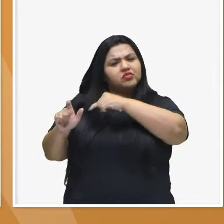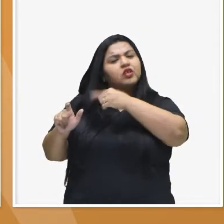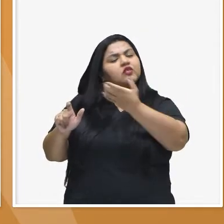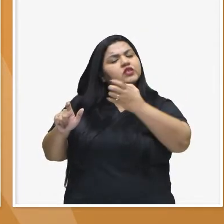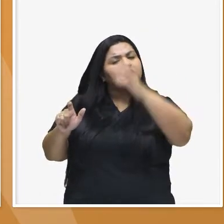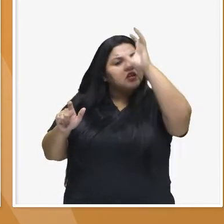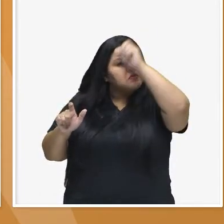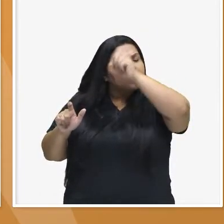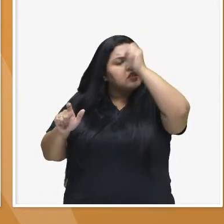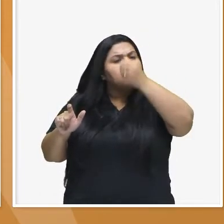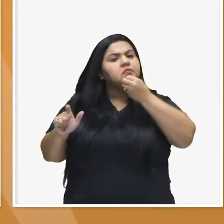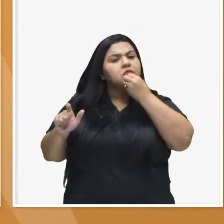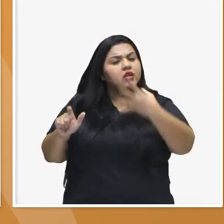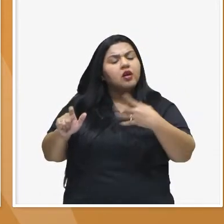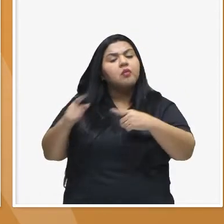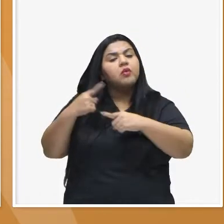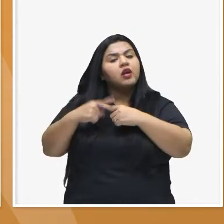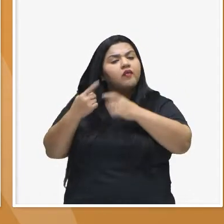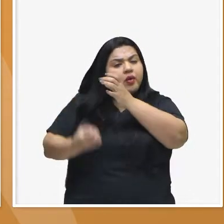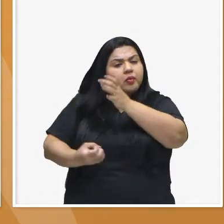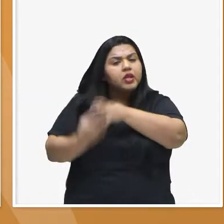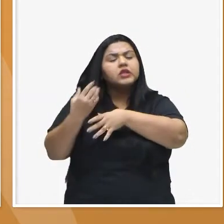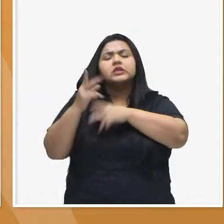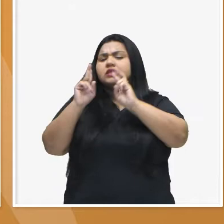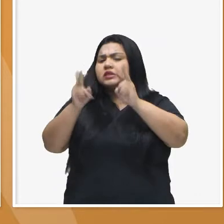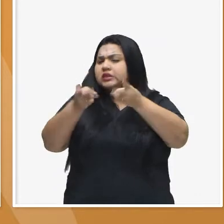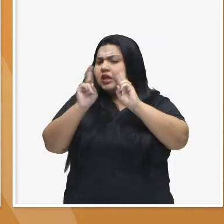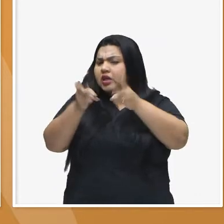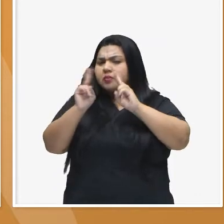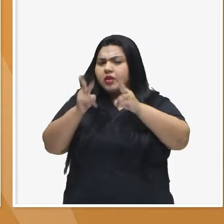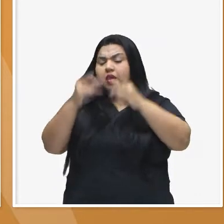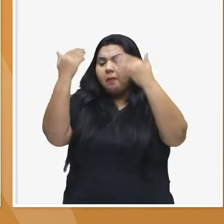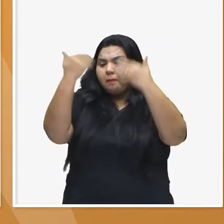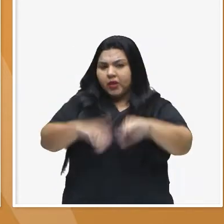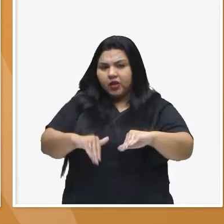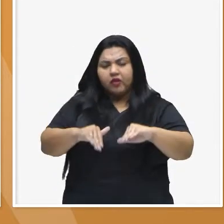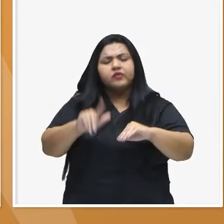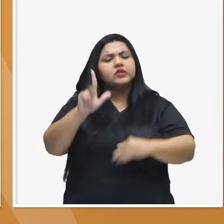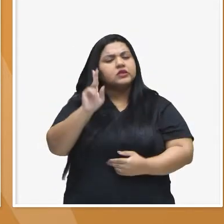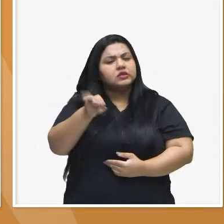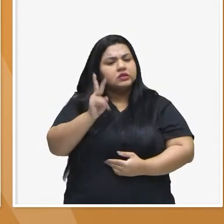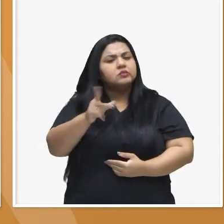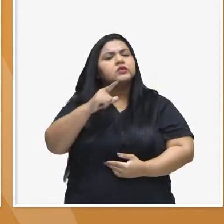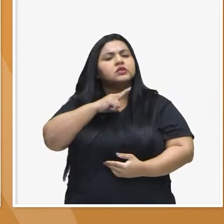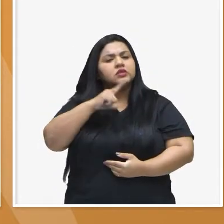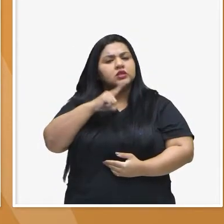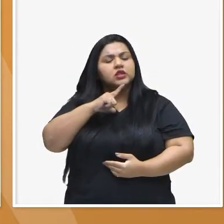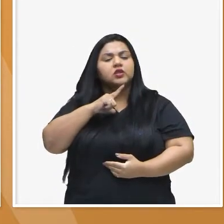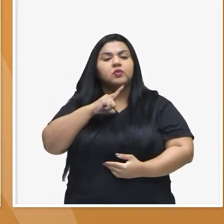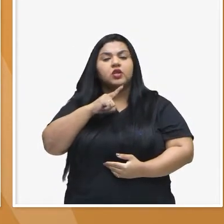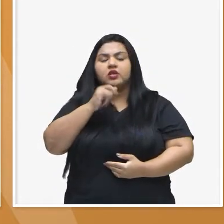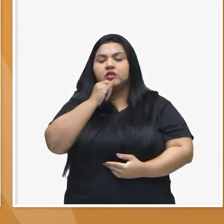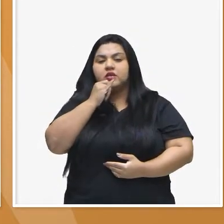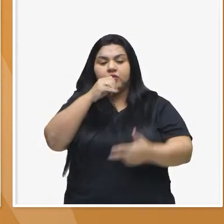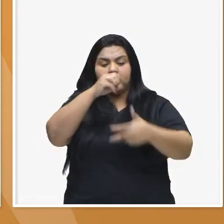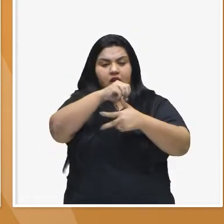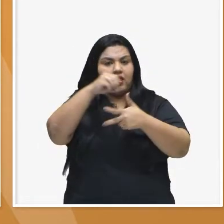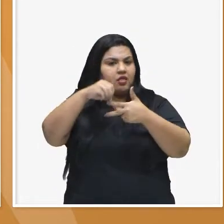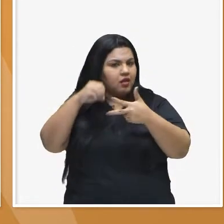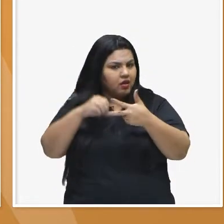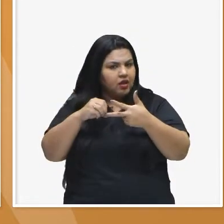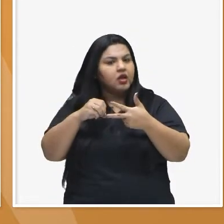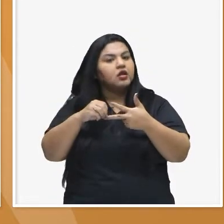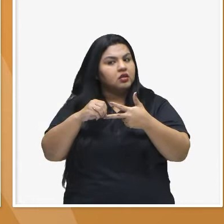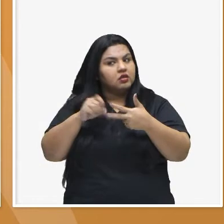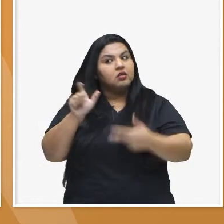aprendam bem, porque ela vai aparecer, sempre ela aparece em provas, né, também, né, como o Enem, por exemplo. Essa palavrinha